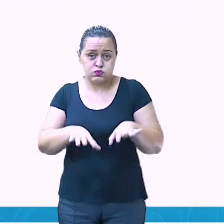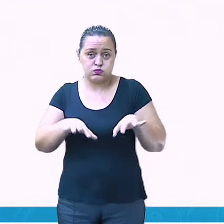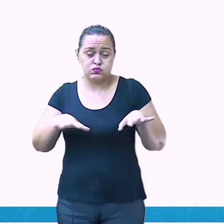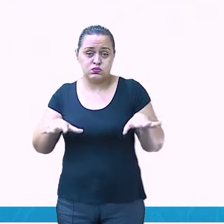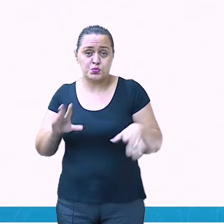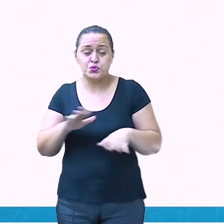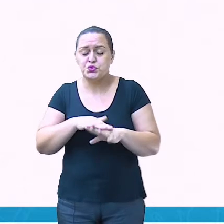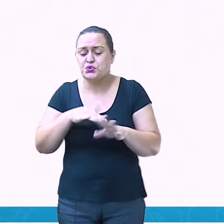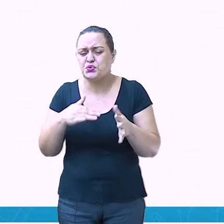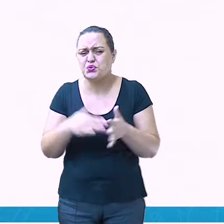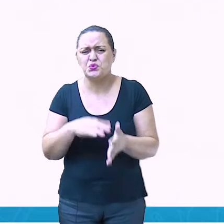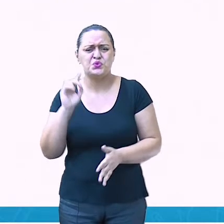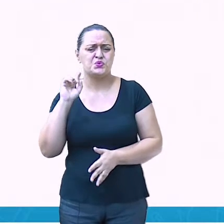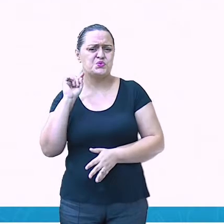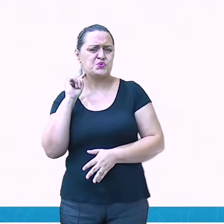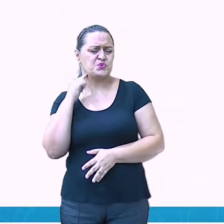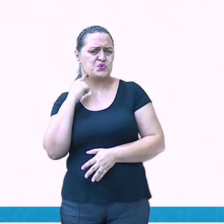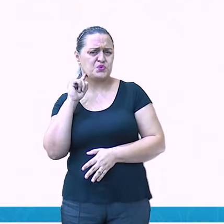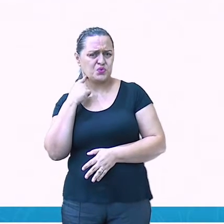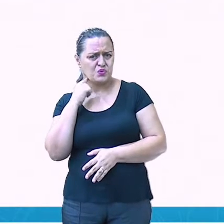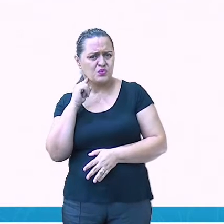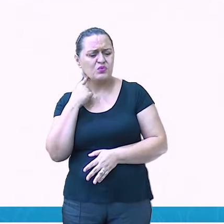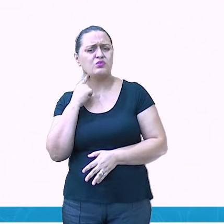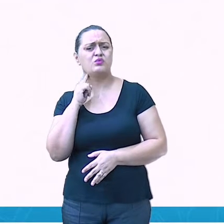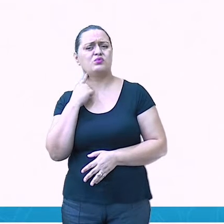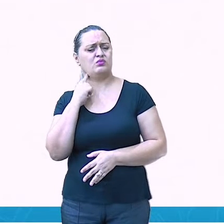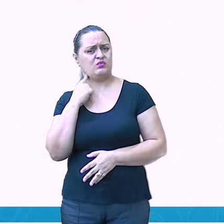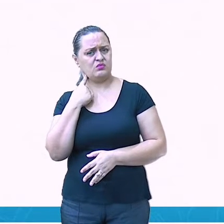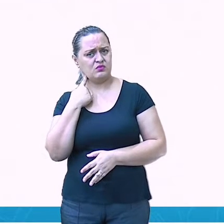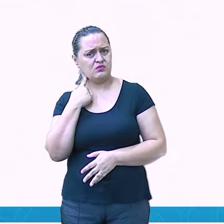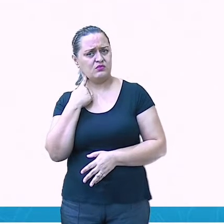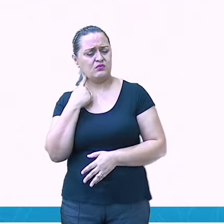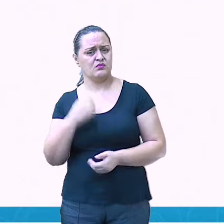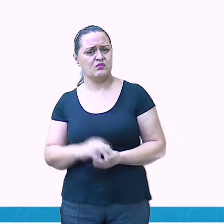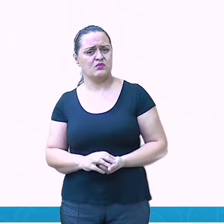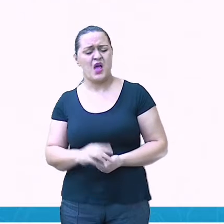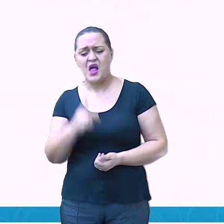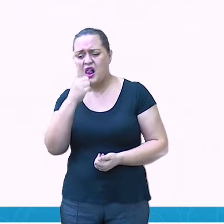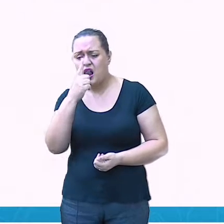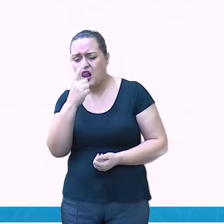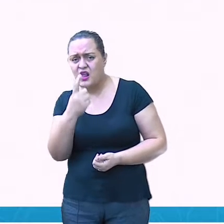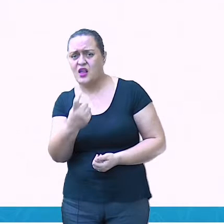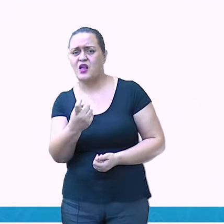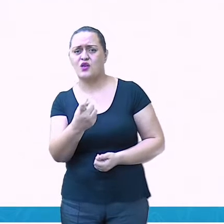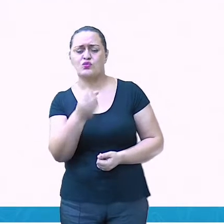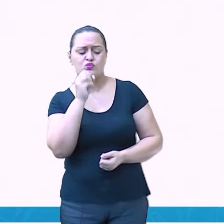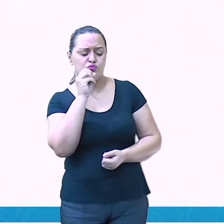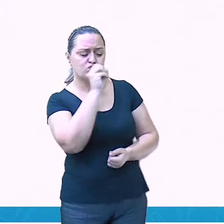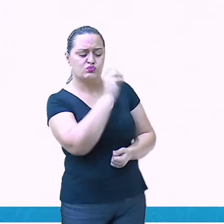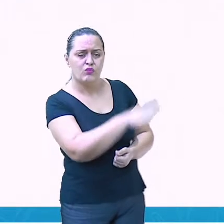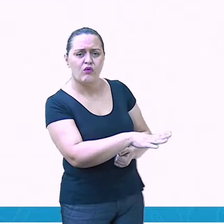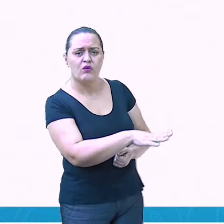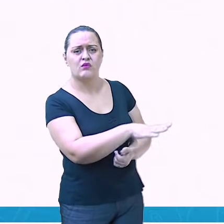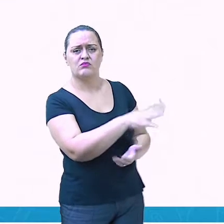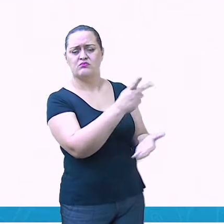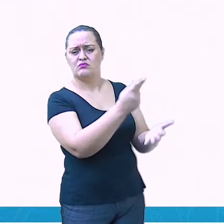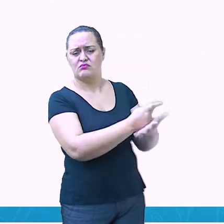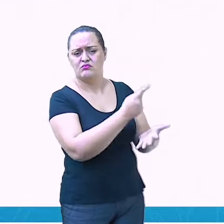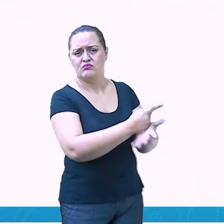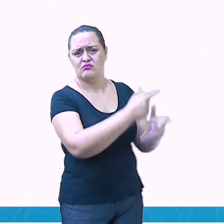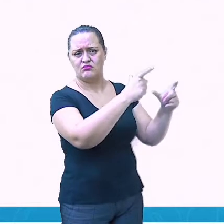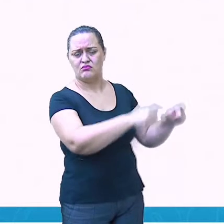vida? Quanto de lixo errado, descartado de maneira errada, vem trazendo a poluição? Não só